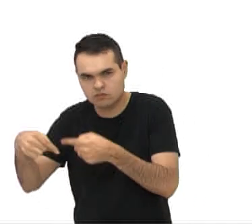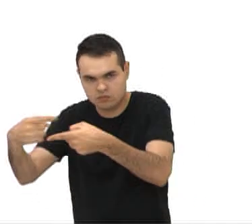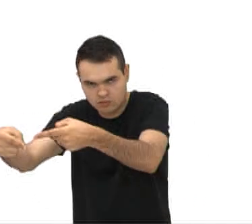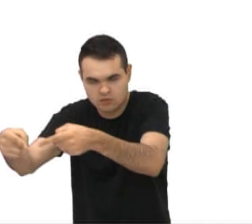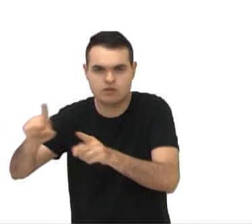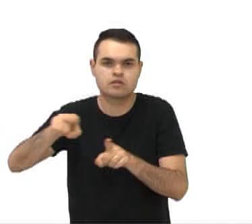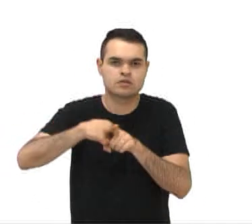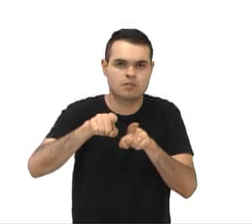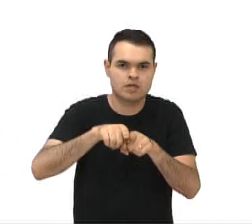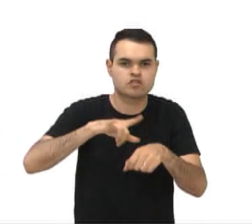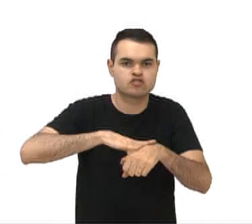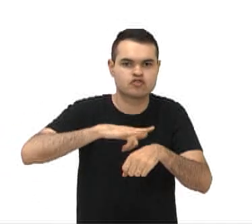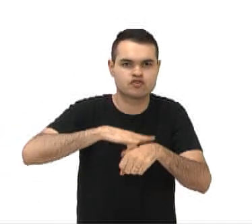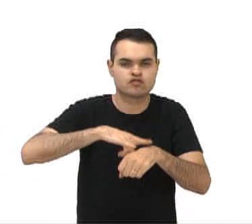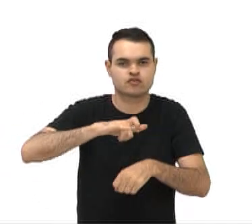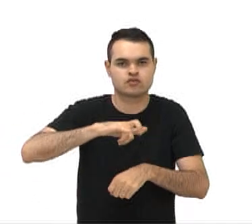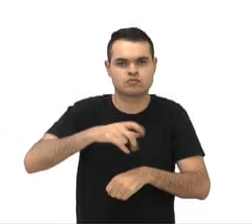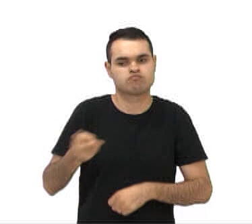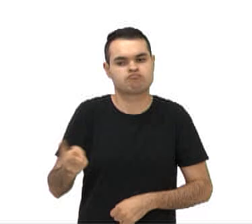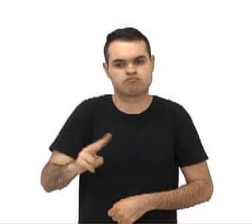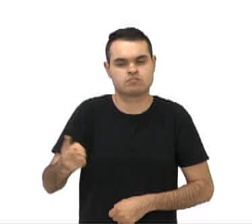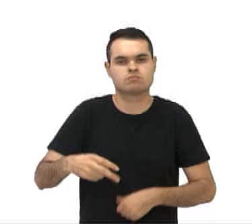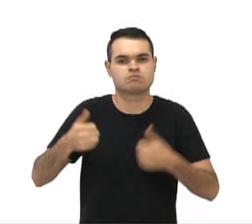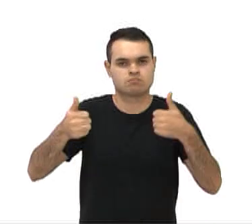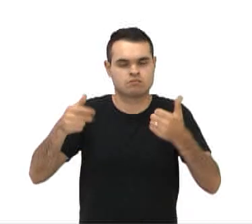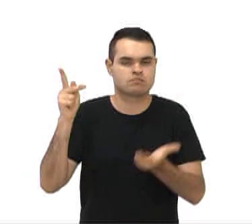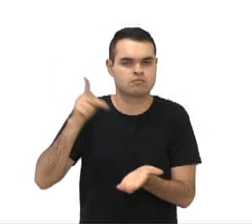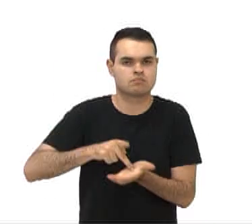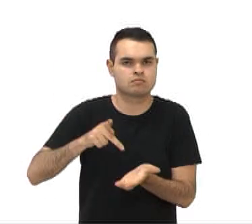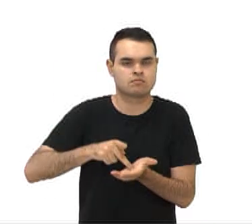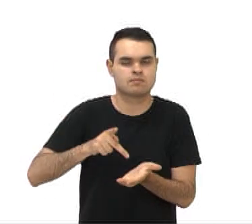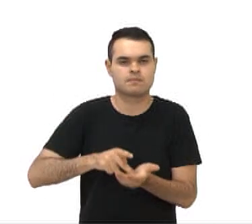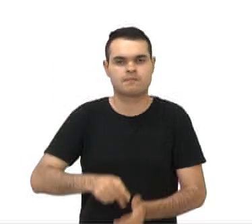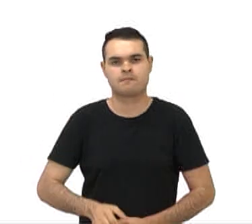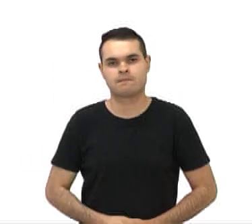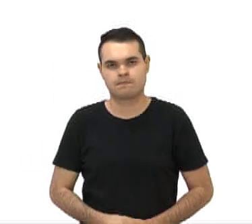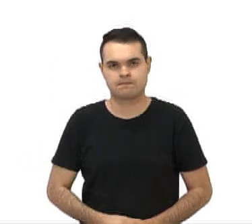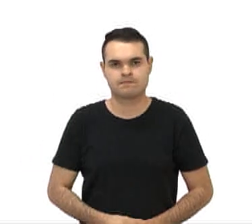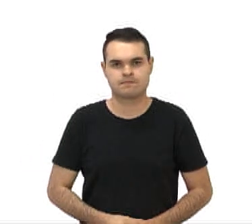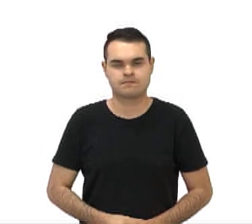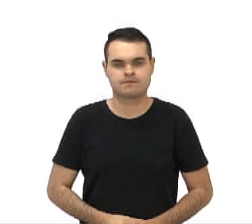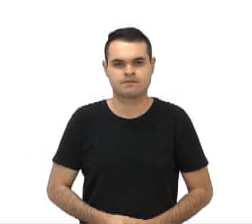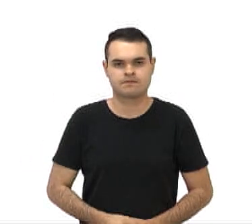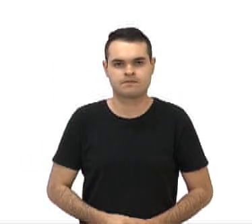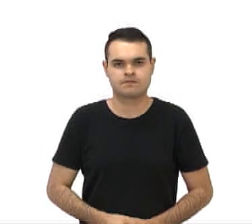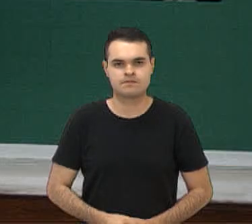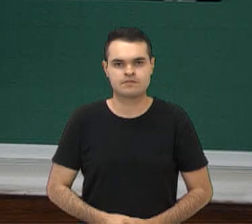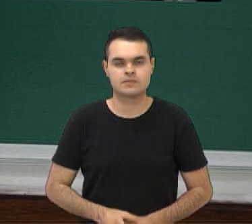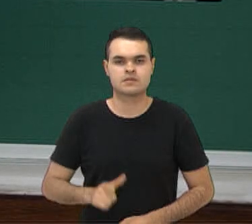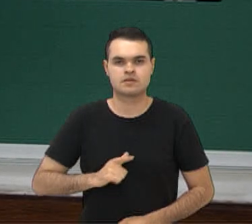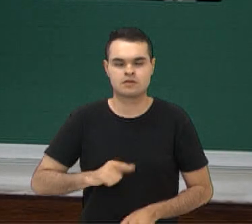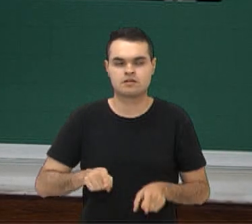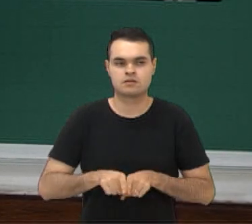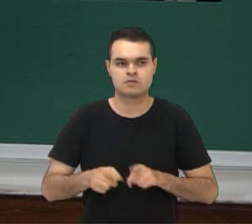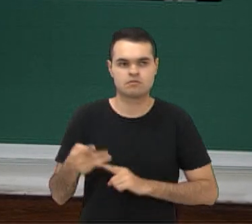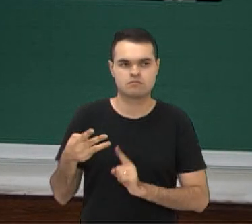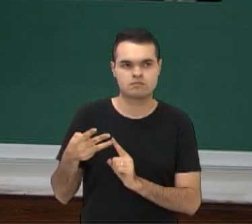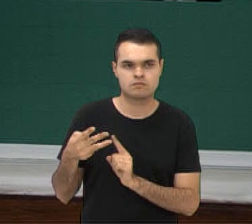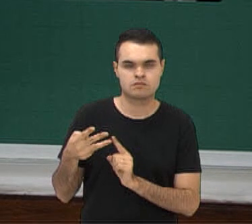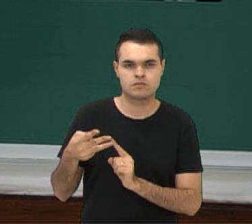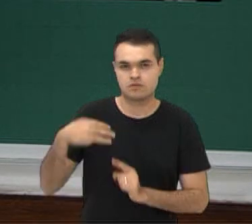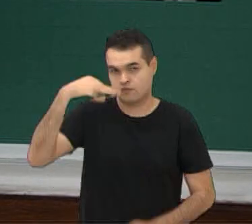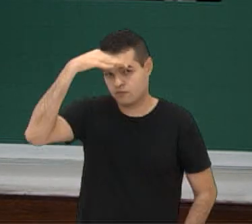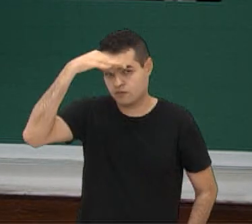ela saem sêmen e a urina. Quem assinalou? Verdadeiro, acertou. Nós temos aqui também,